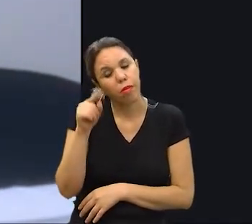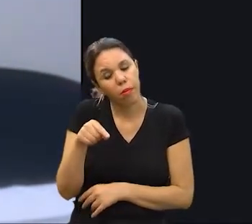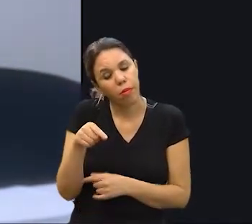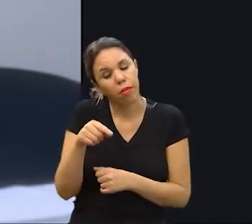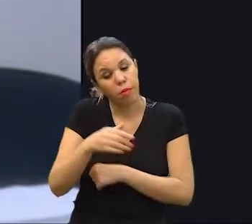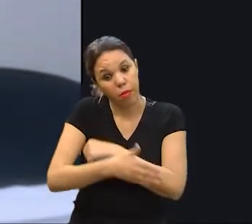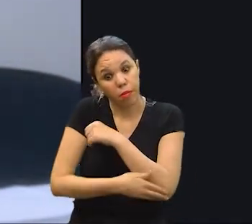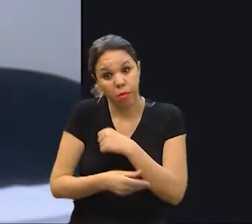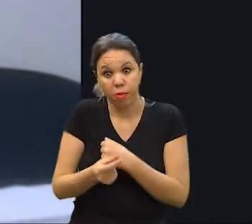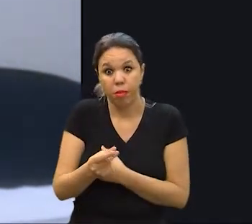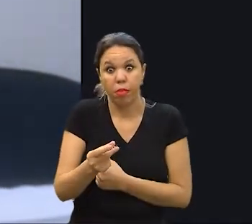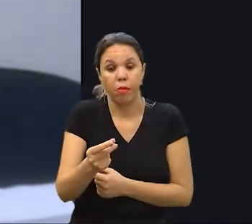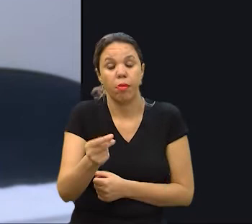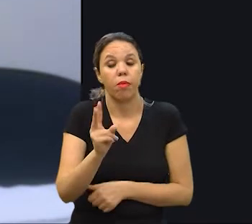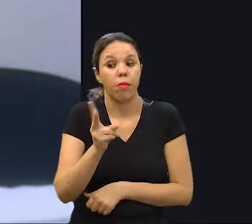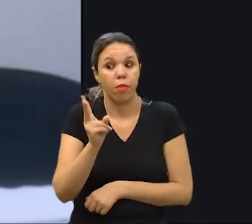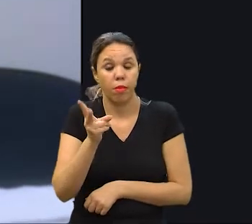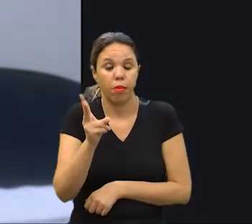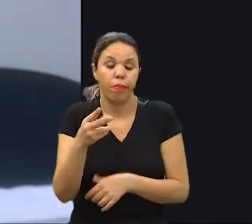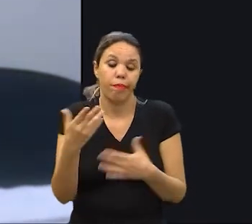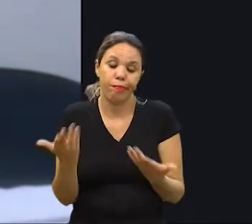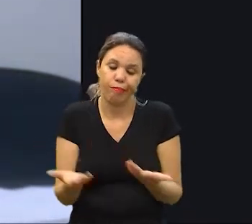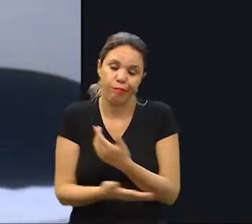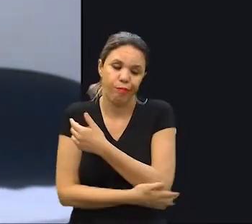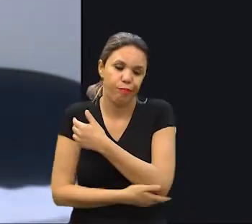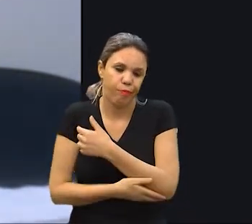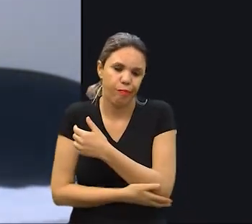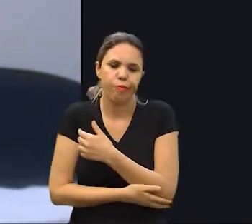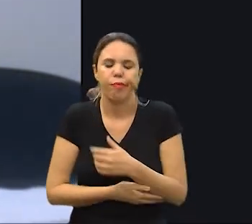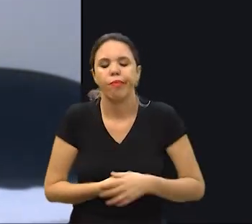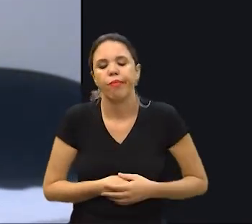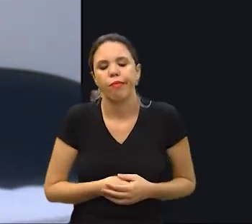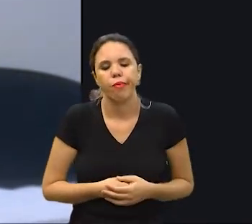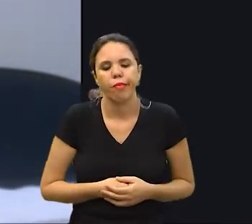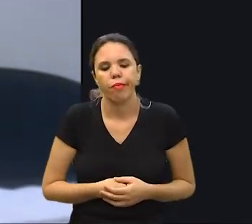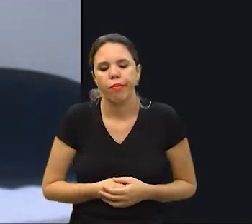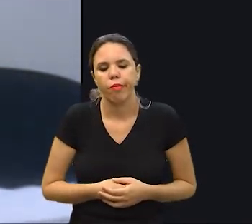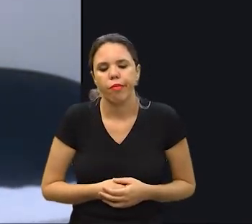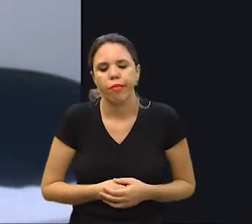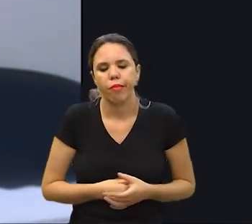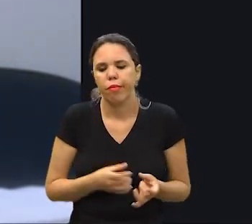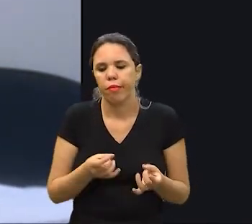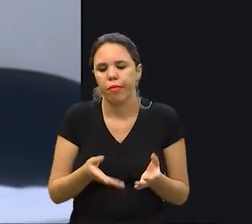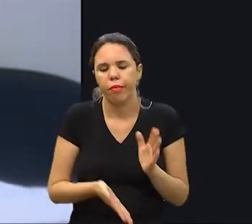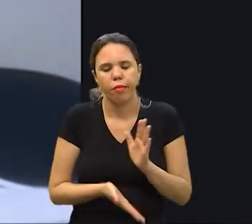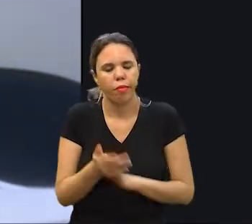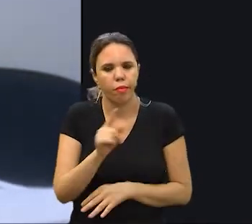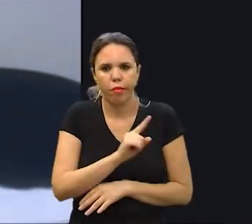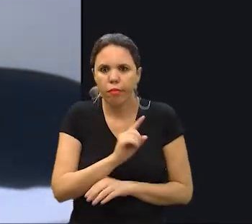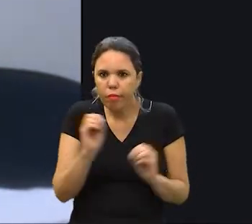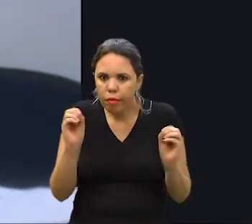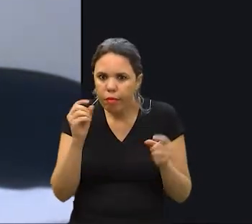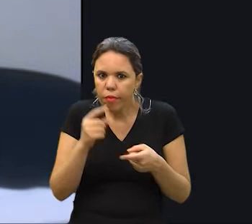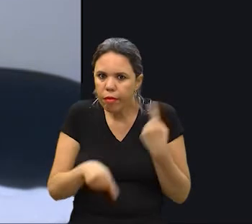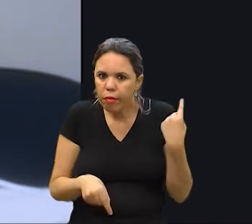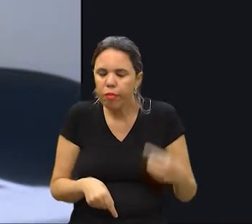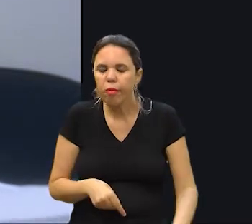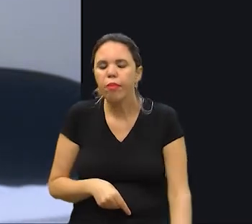o ciúme se perdurar muito, ele tem ciúme de mim, ele não me deixa sair,